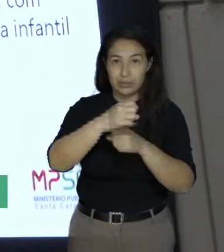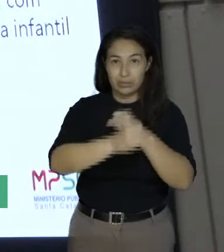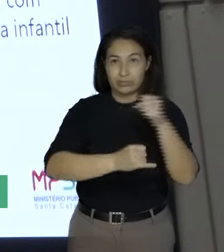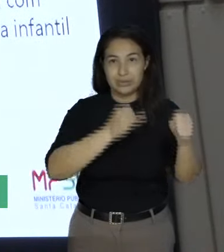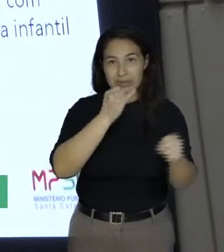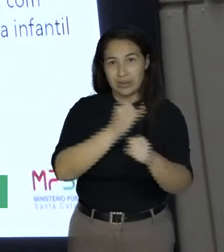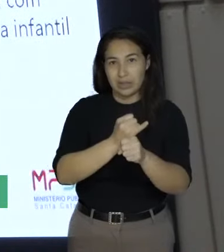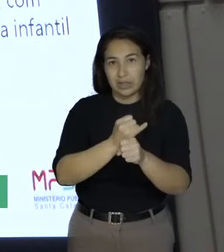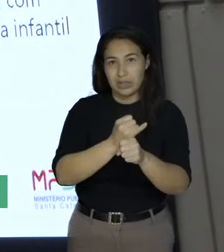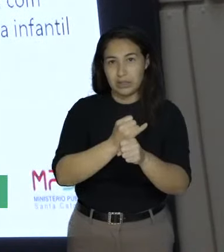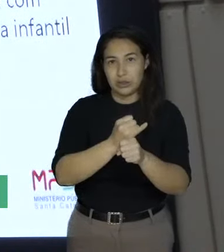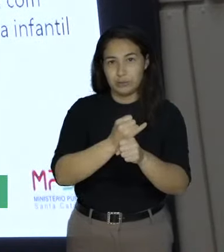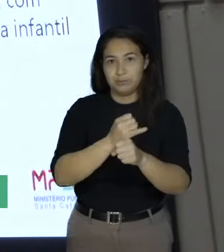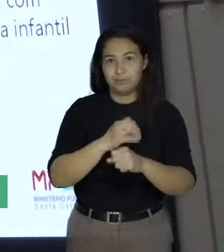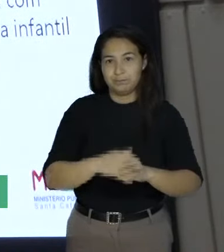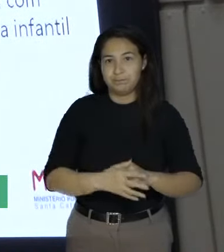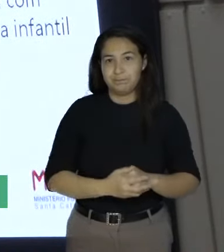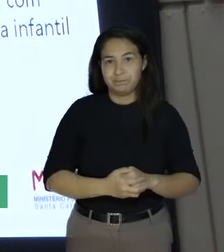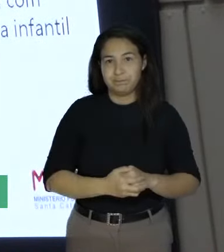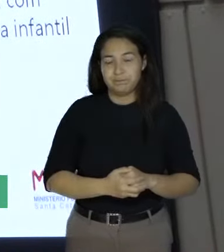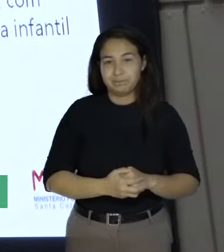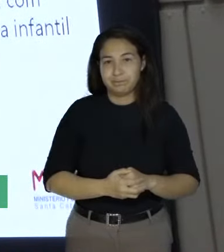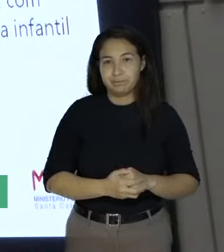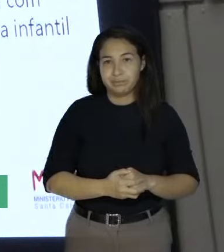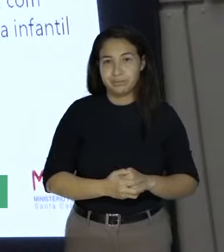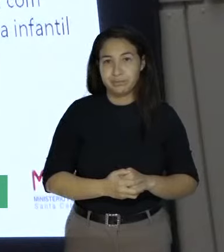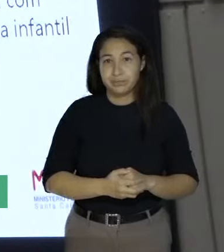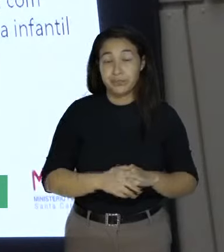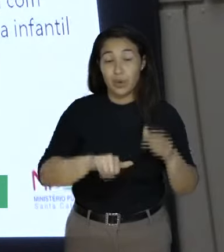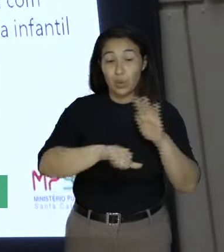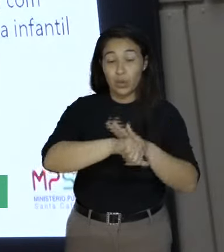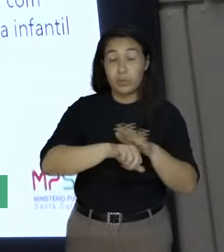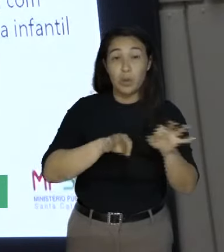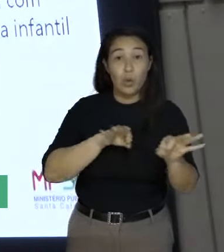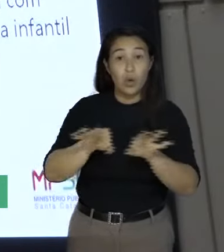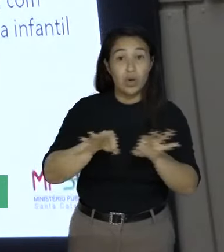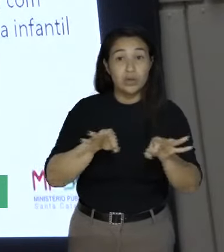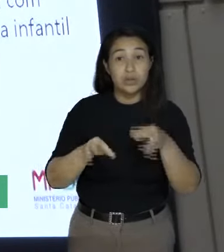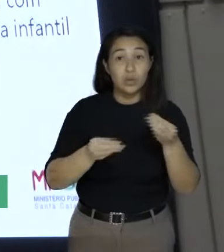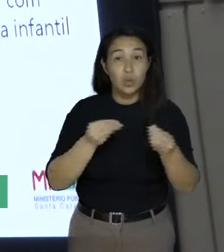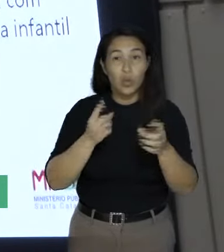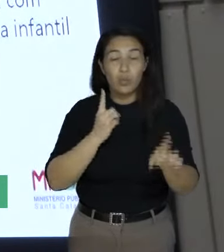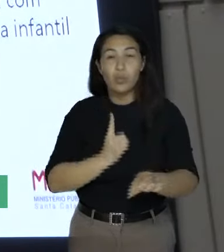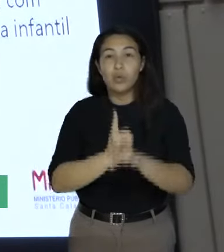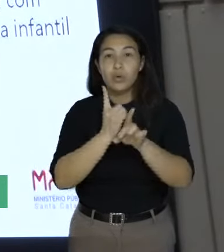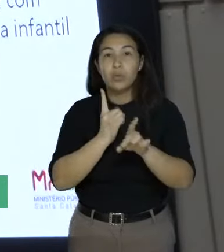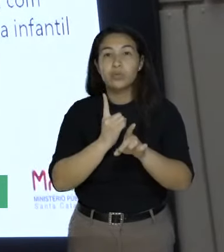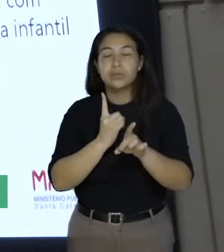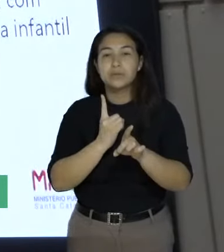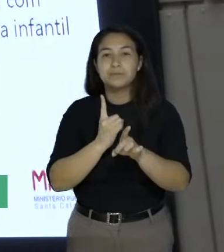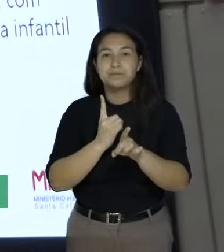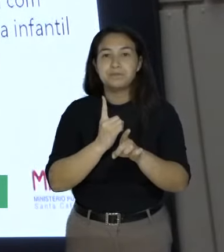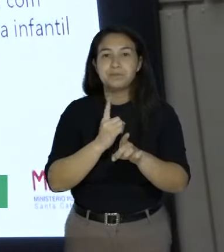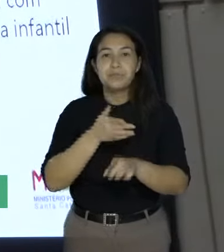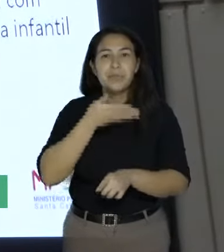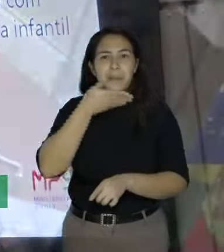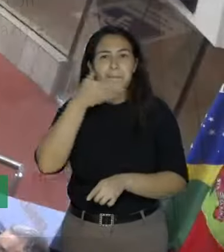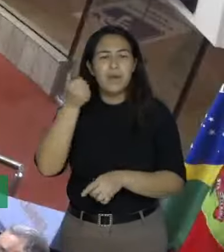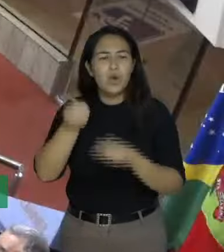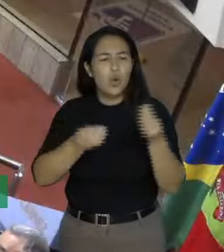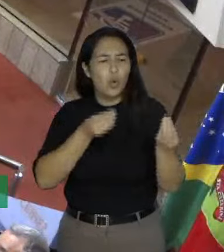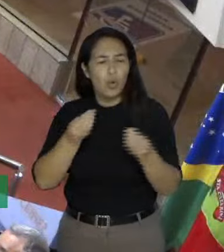Deep web e na Dark web o crime organizado identificou que é melhor investir